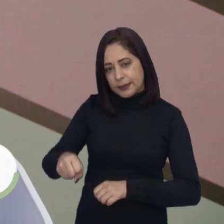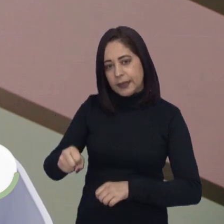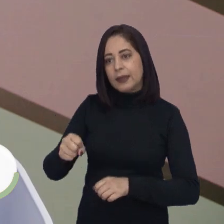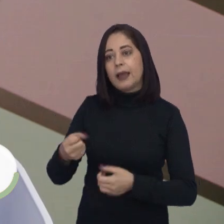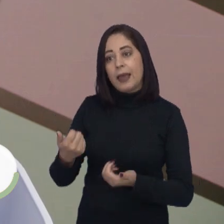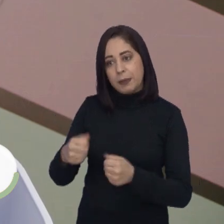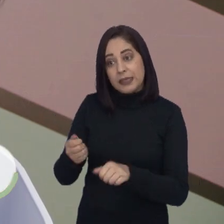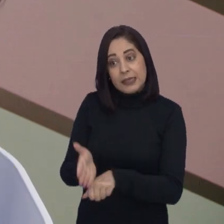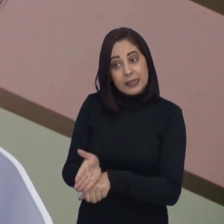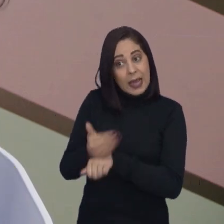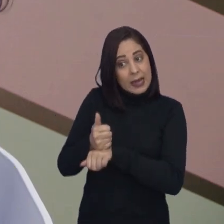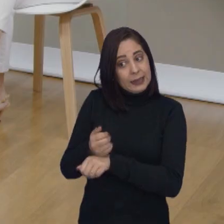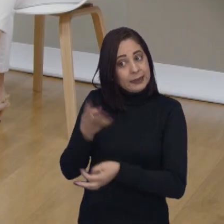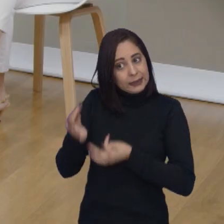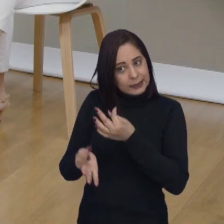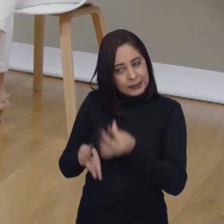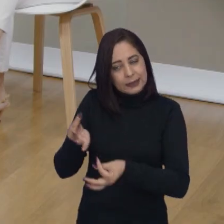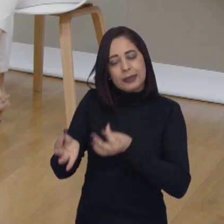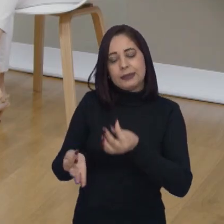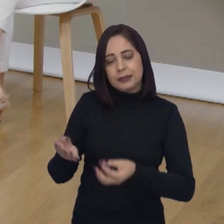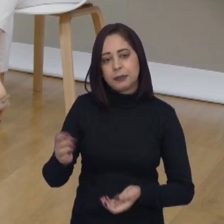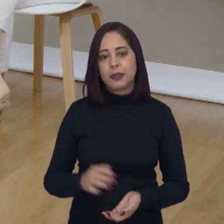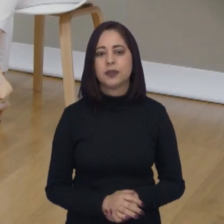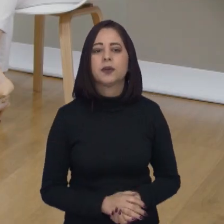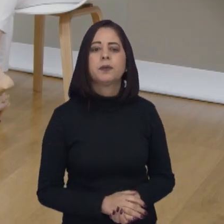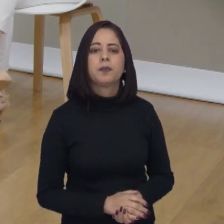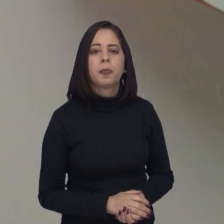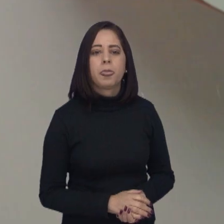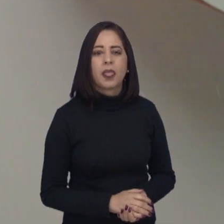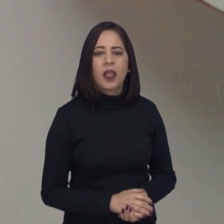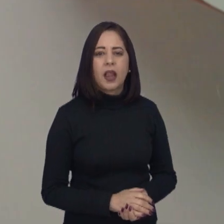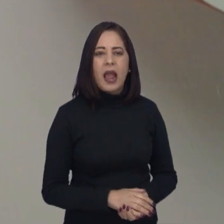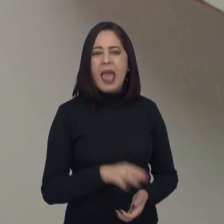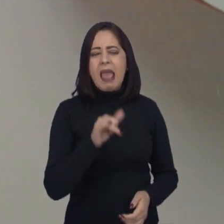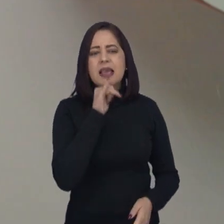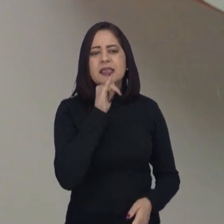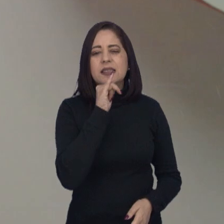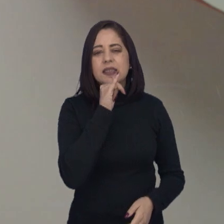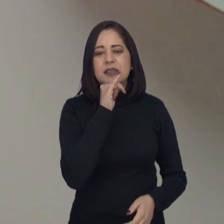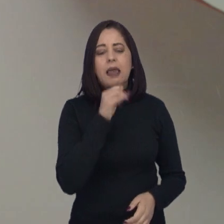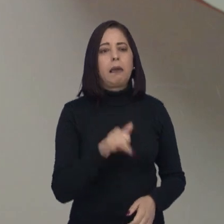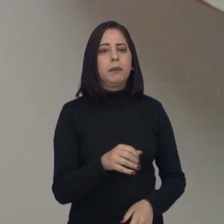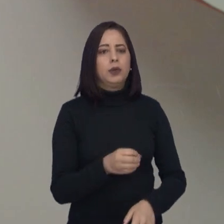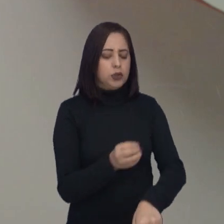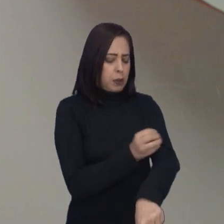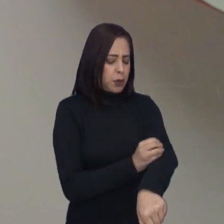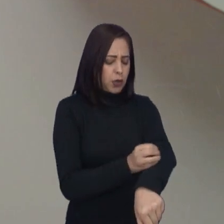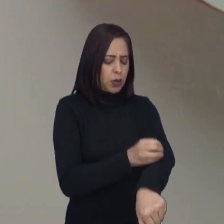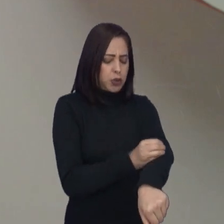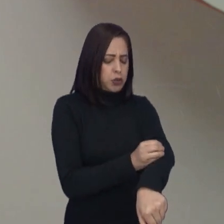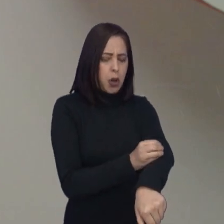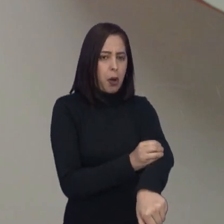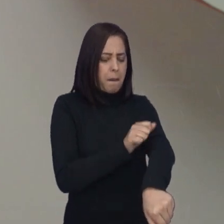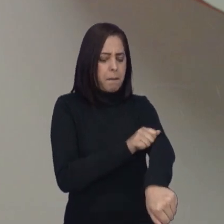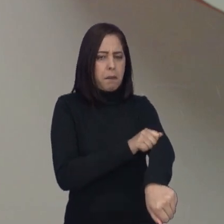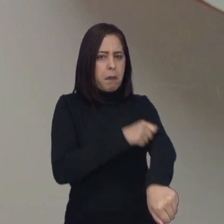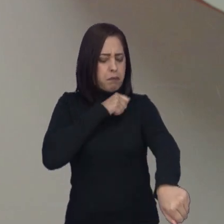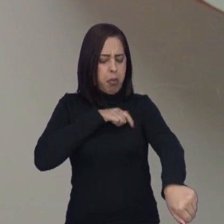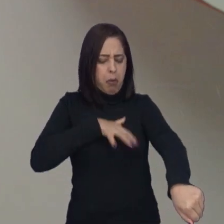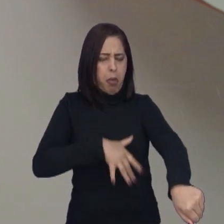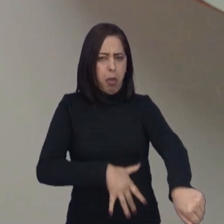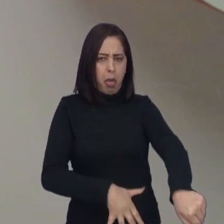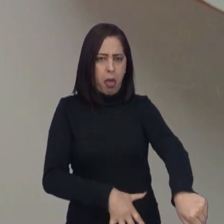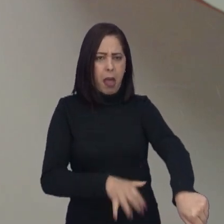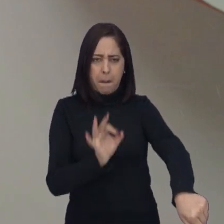tratamento precoce sempre. Entendi, doutora. Ele pode acometer só uma área e ficar quietinho ali naquela área? Sim. Por exemplo, uma região do